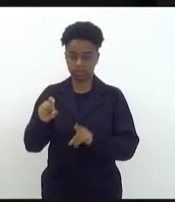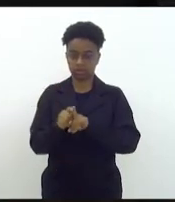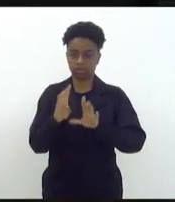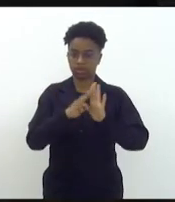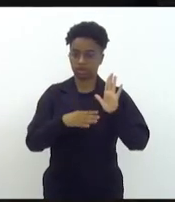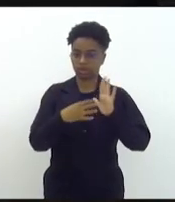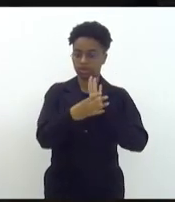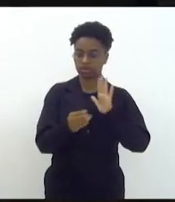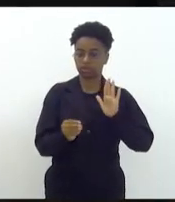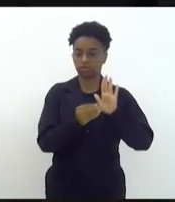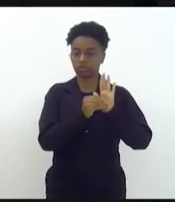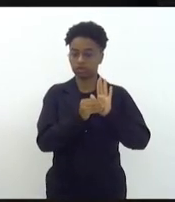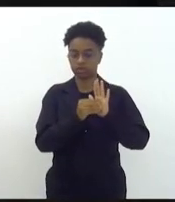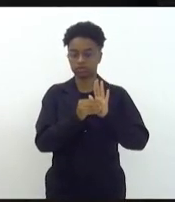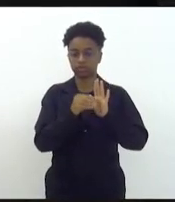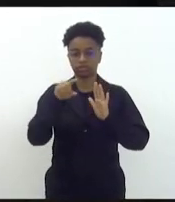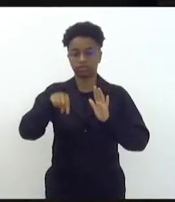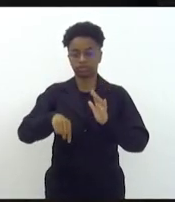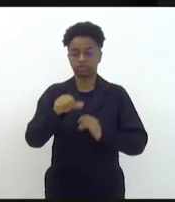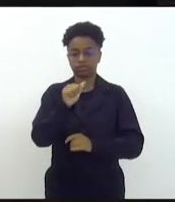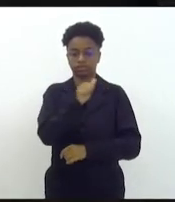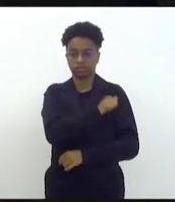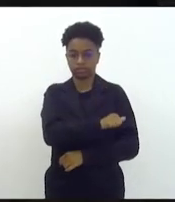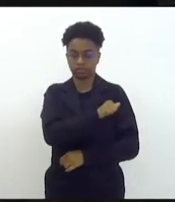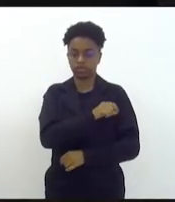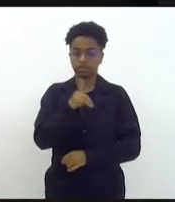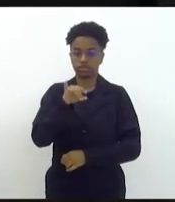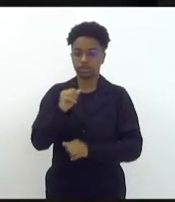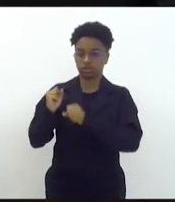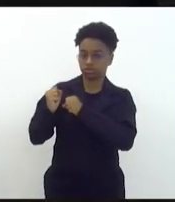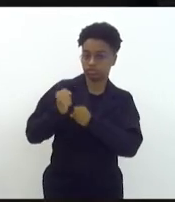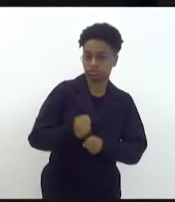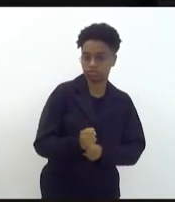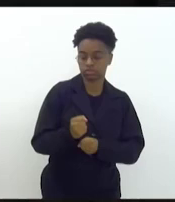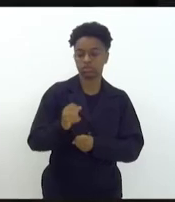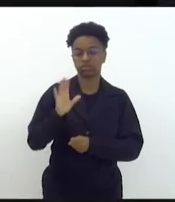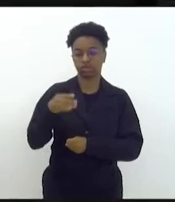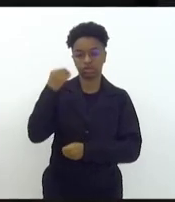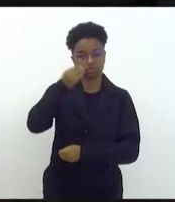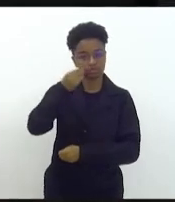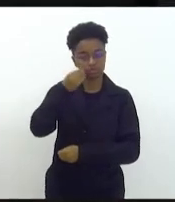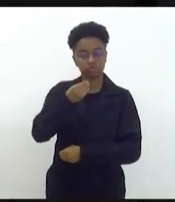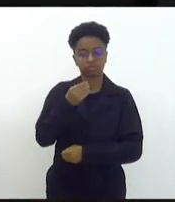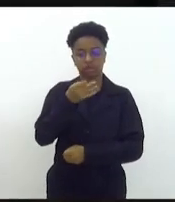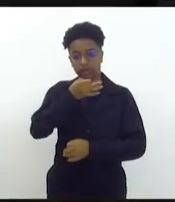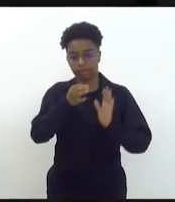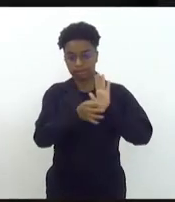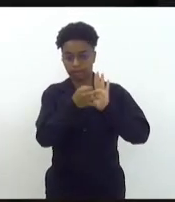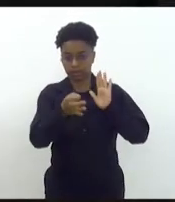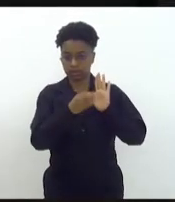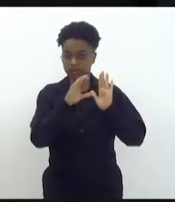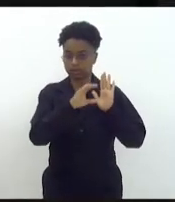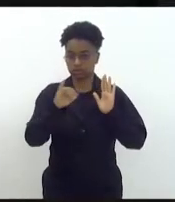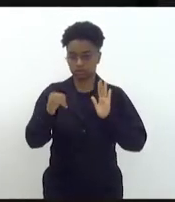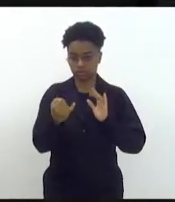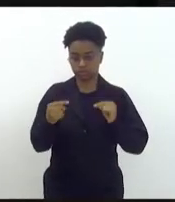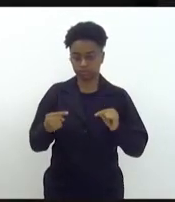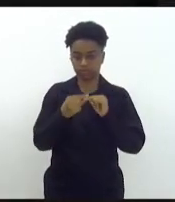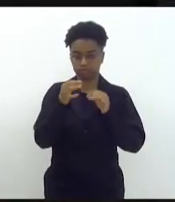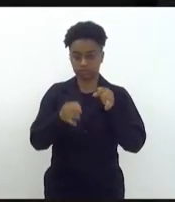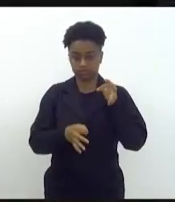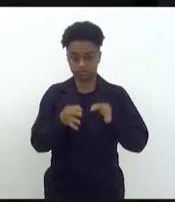inclui no calendário Oficial do Estado do Rio de Janeiro o dia do judoca veterano pareceres das comissões de constituição e justiça pela